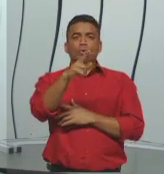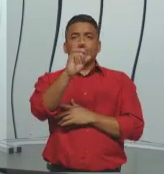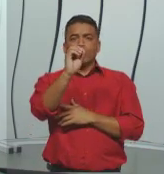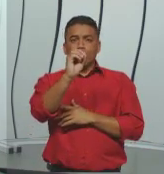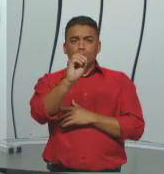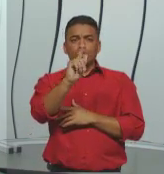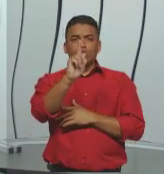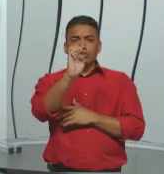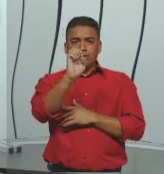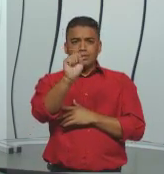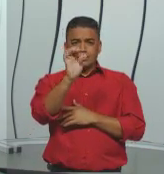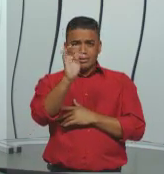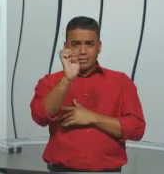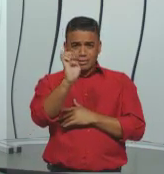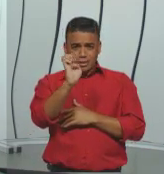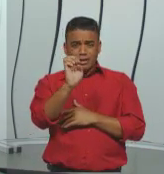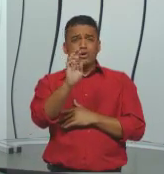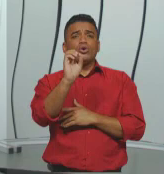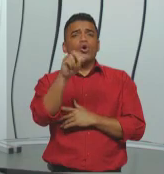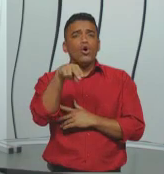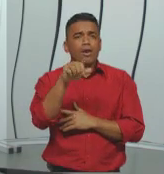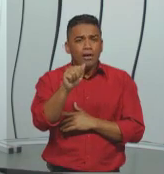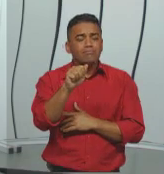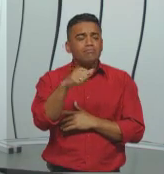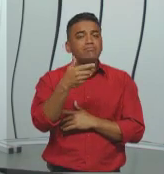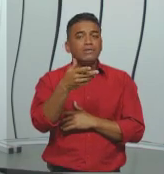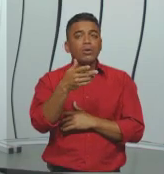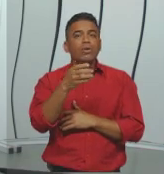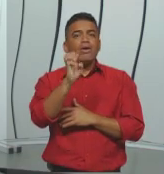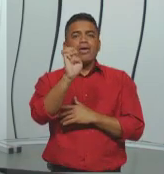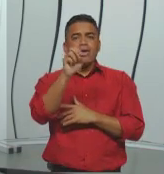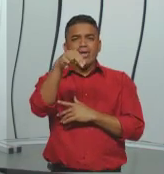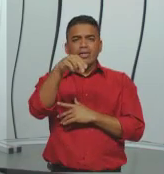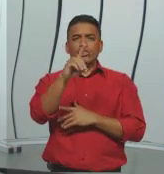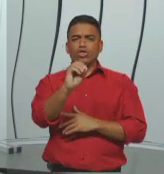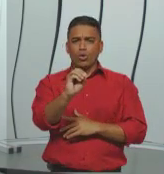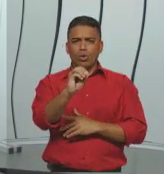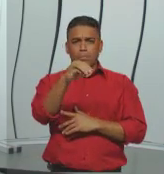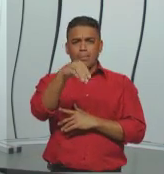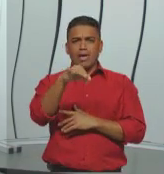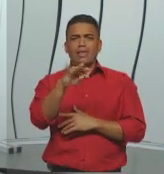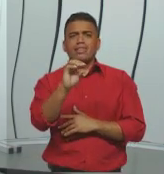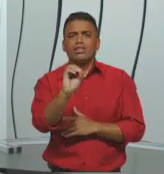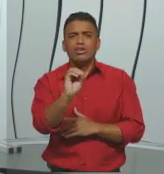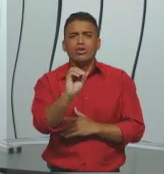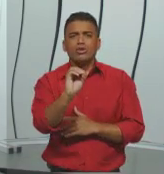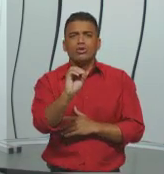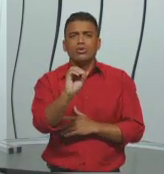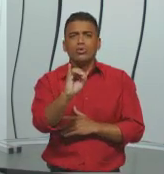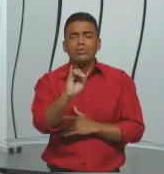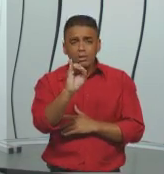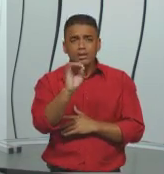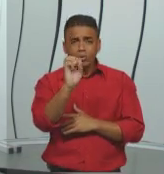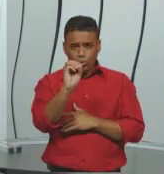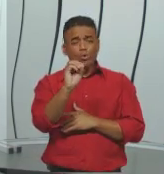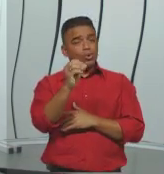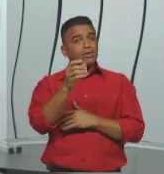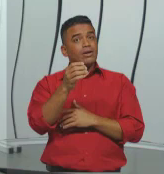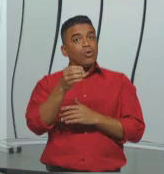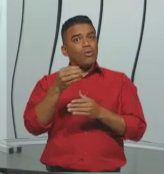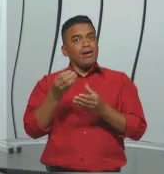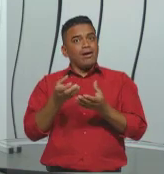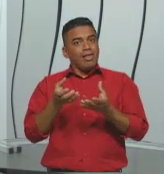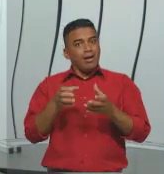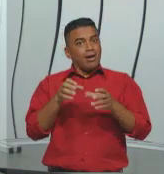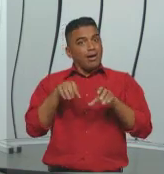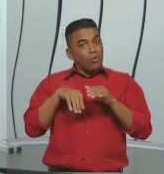do endométrio. Esse endométrio ele é produzido para receber o óvulo fecundado, para